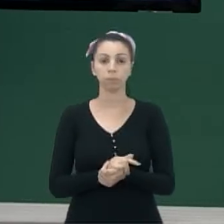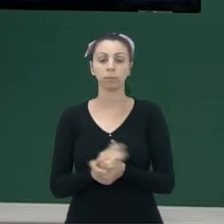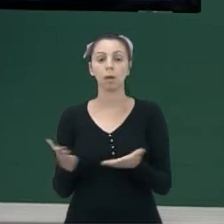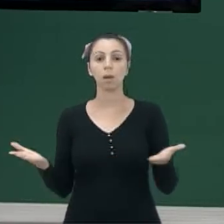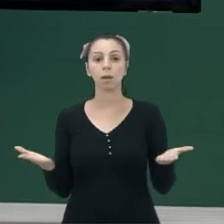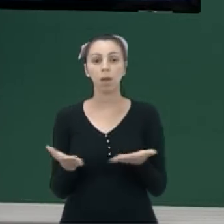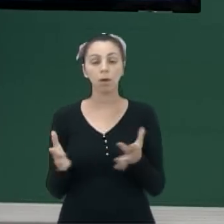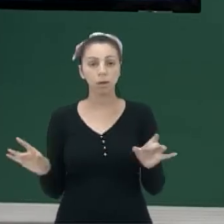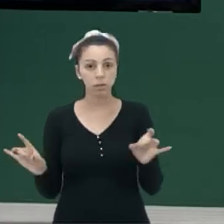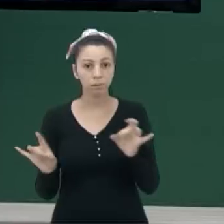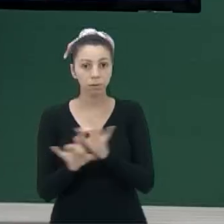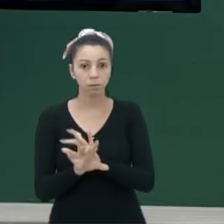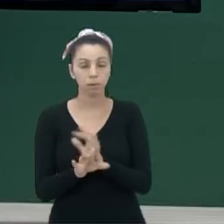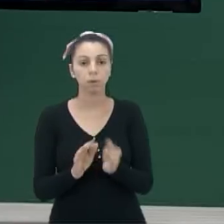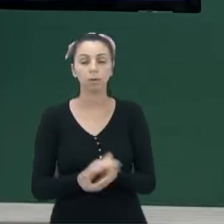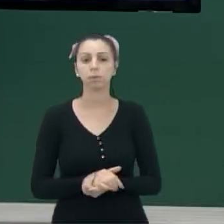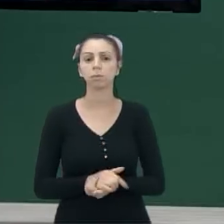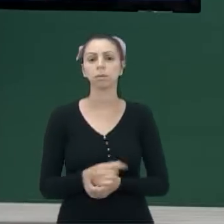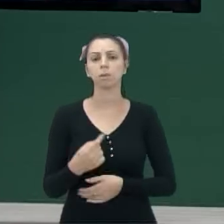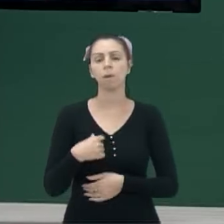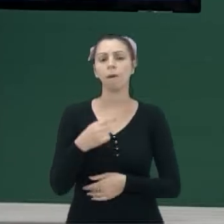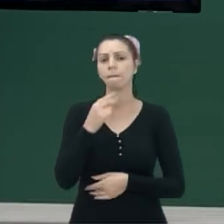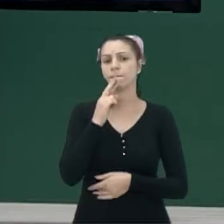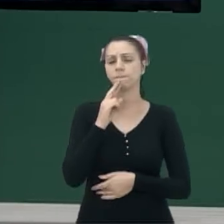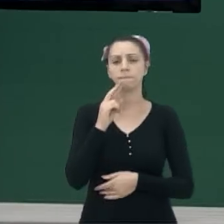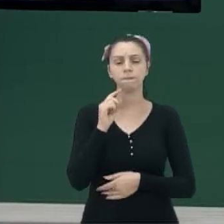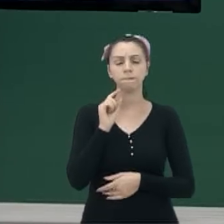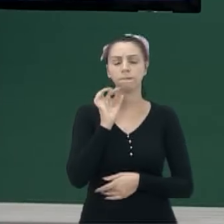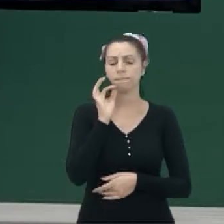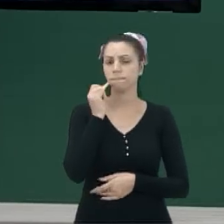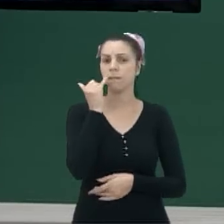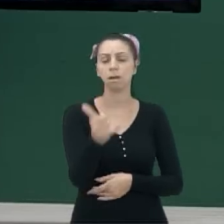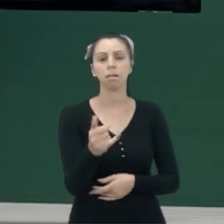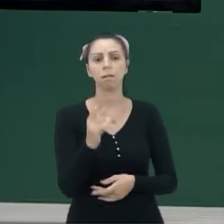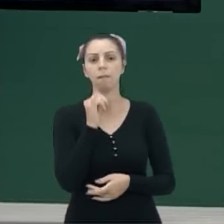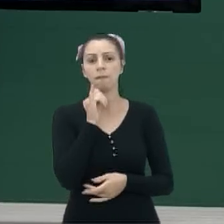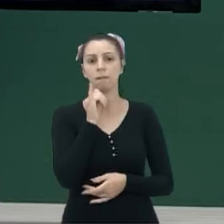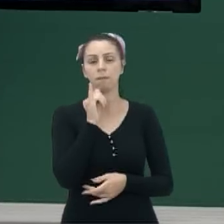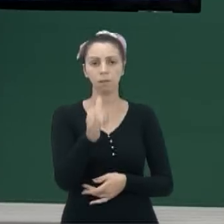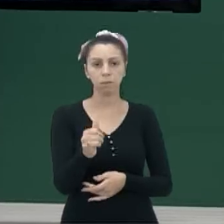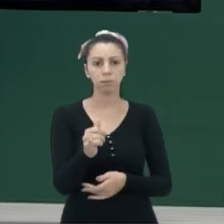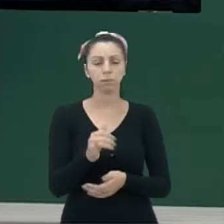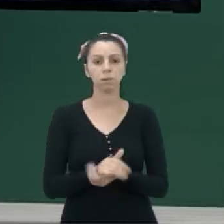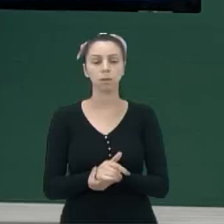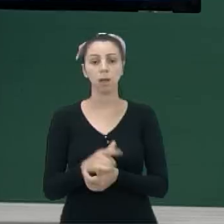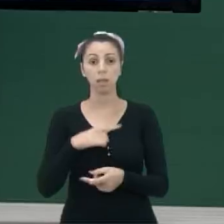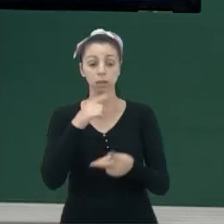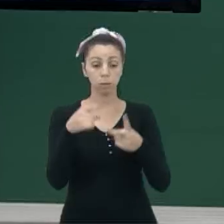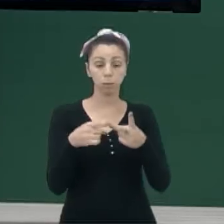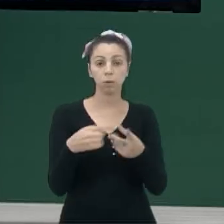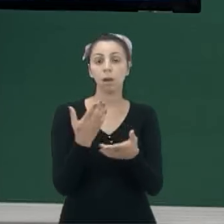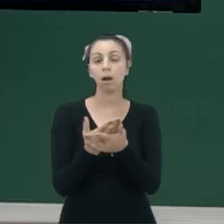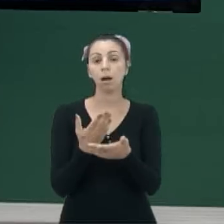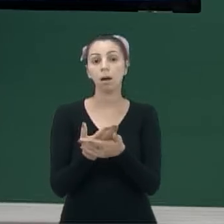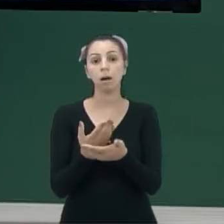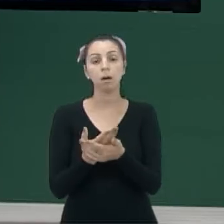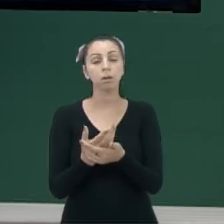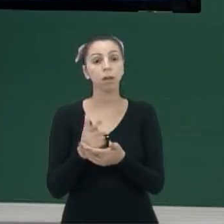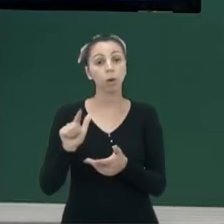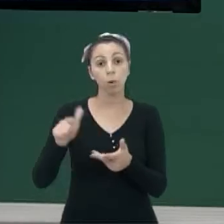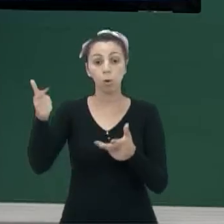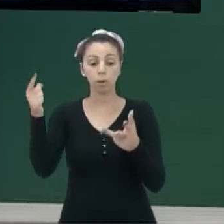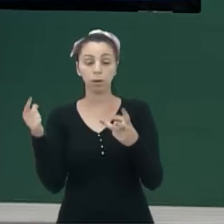considerações finais da aula de hoje. Como eu falei para vocês, a gente já está com a segunda aula nas grandes navegações. A gente vai ter mais uma